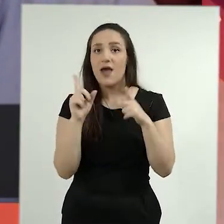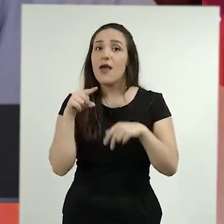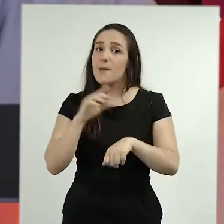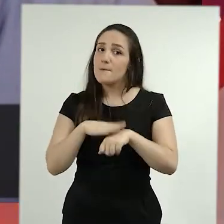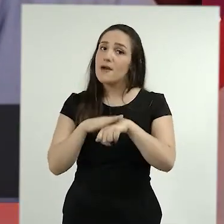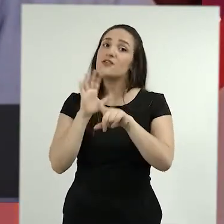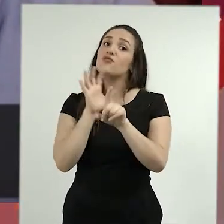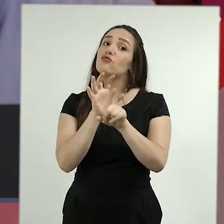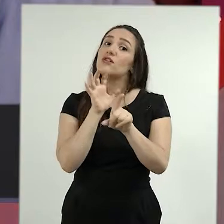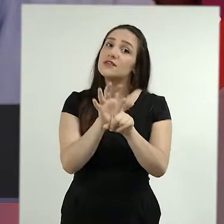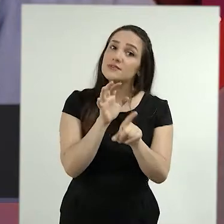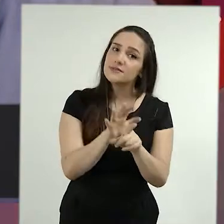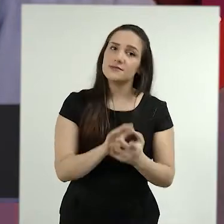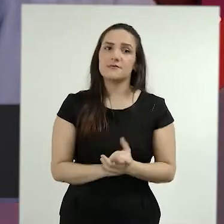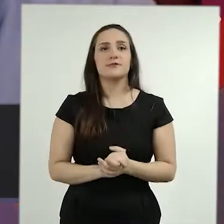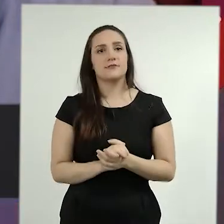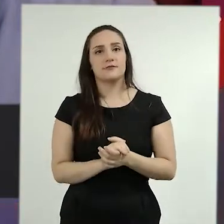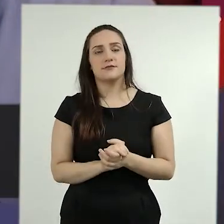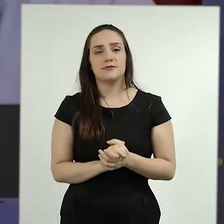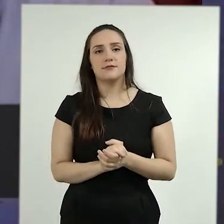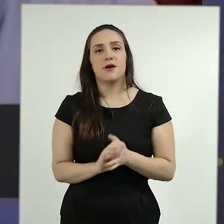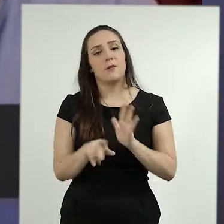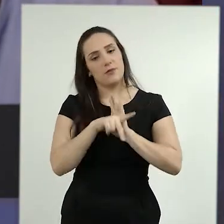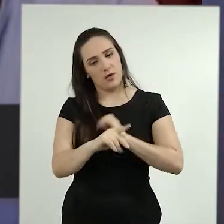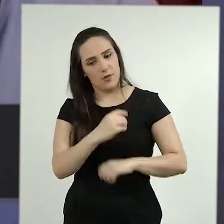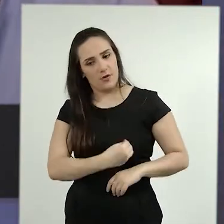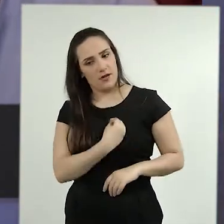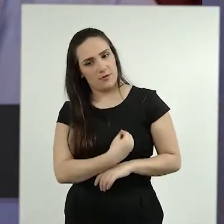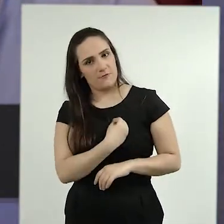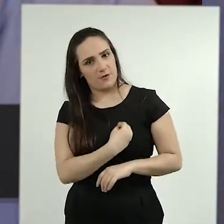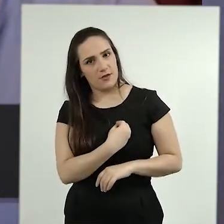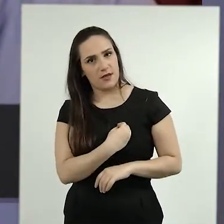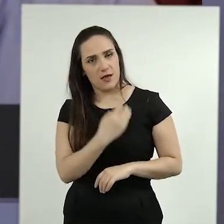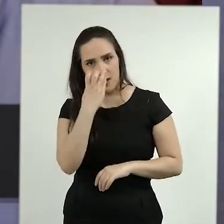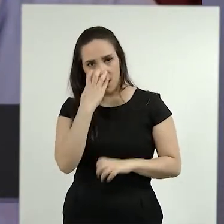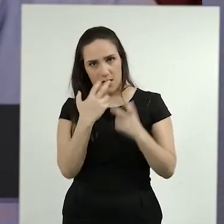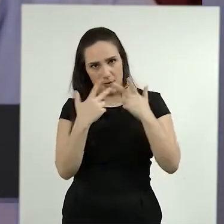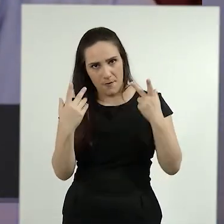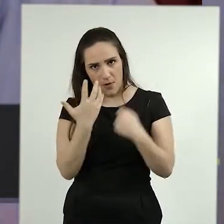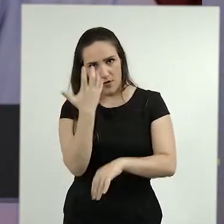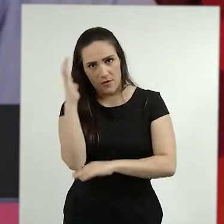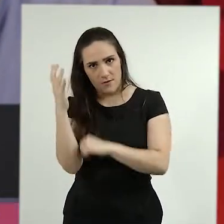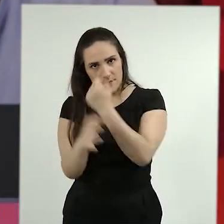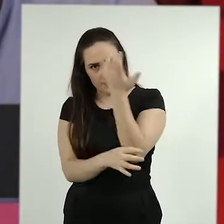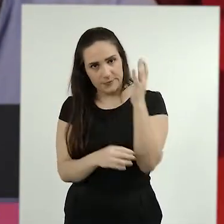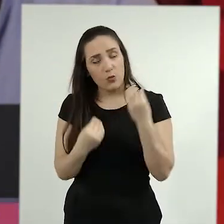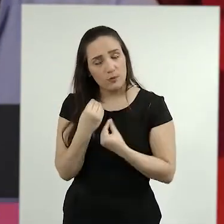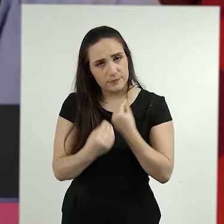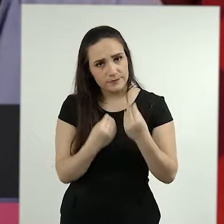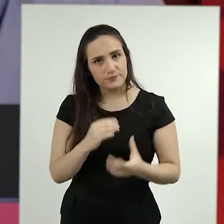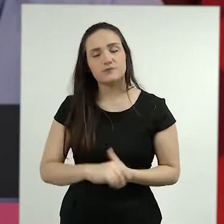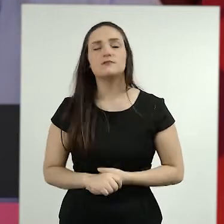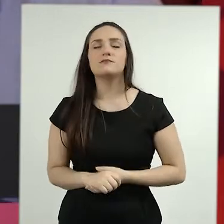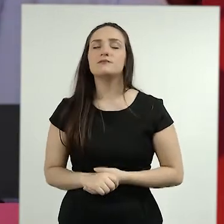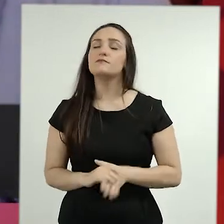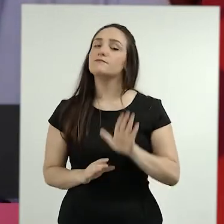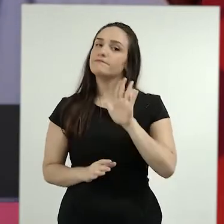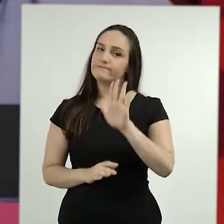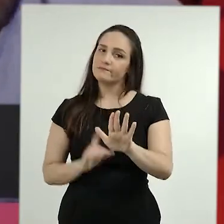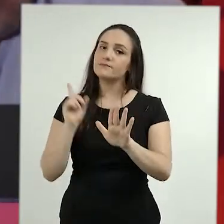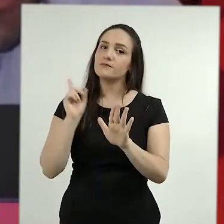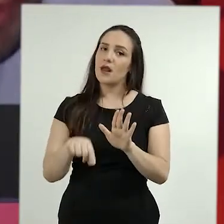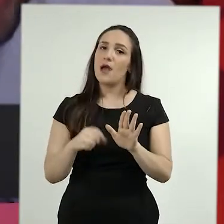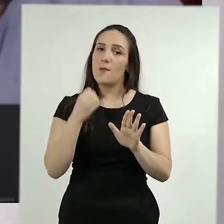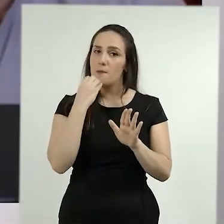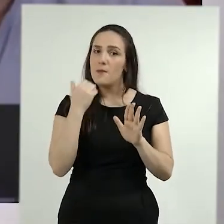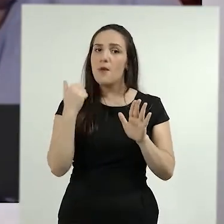interfere nas espécies, né? Mais interfere na sobrevivência desses animais? Uhum. Um